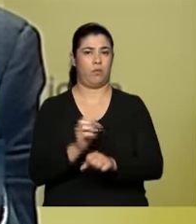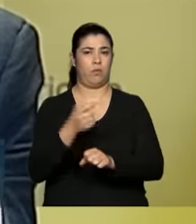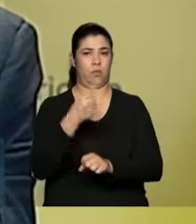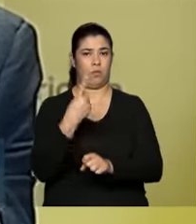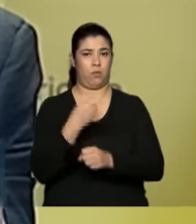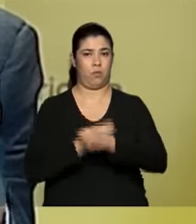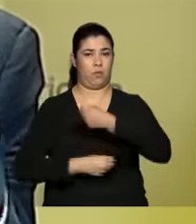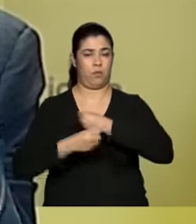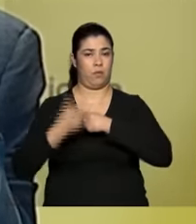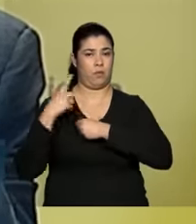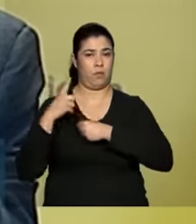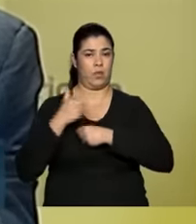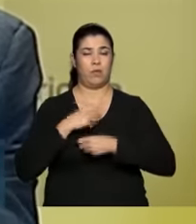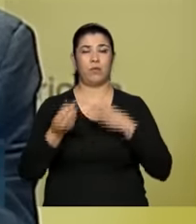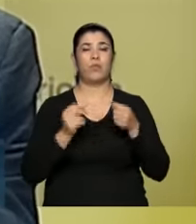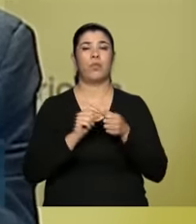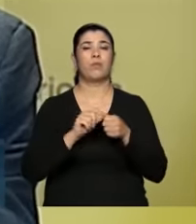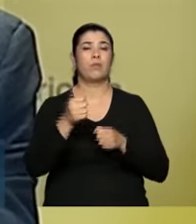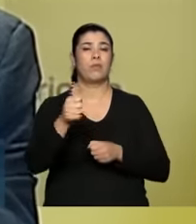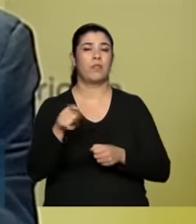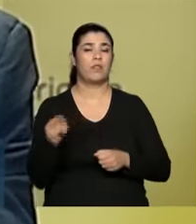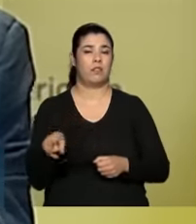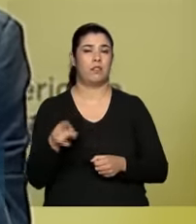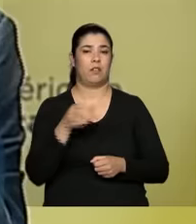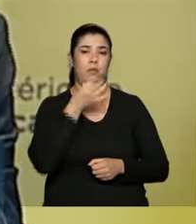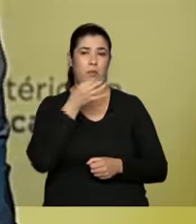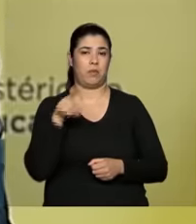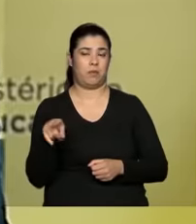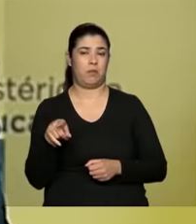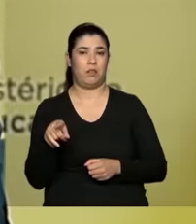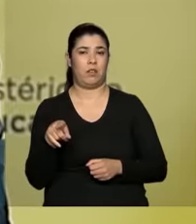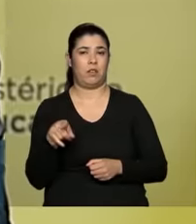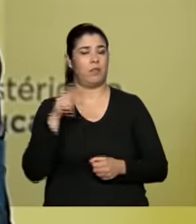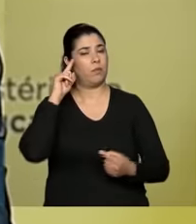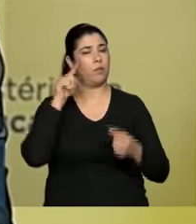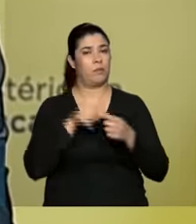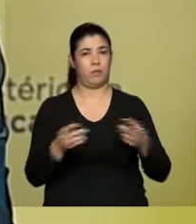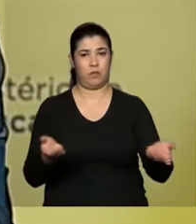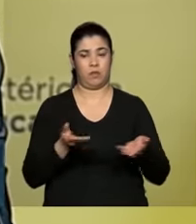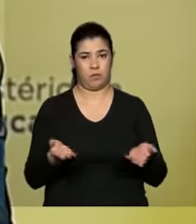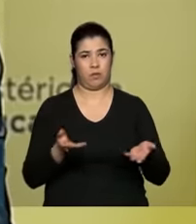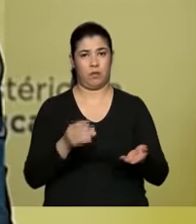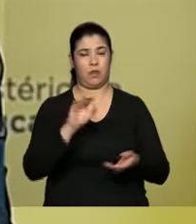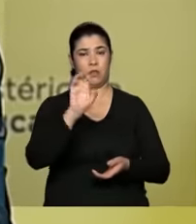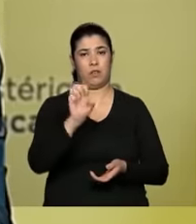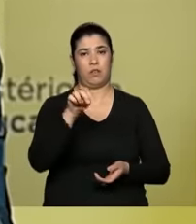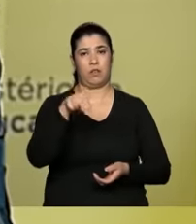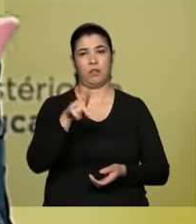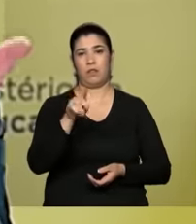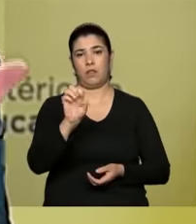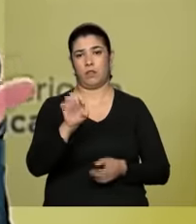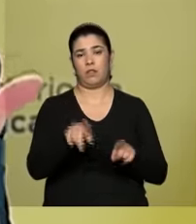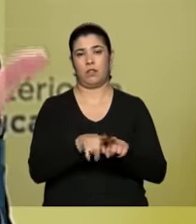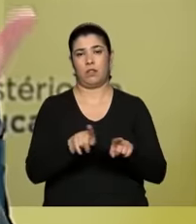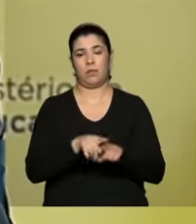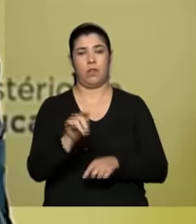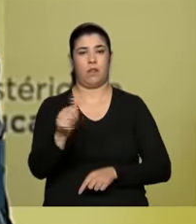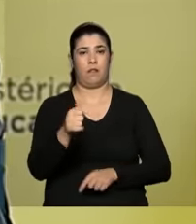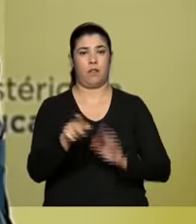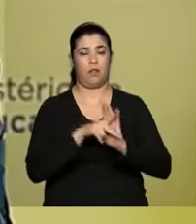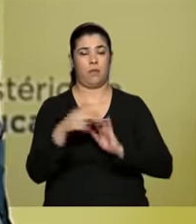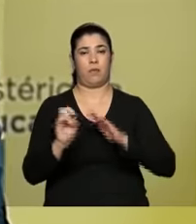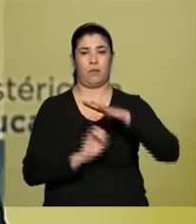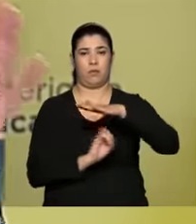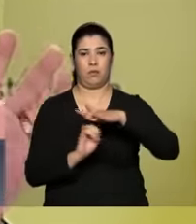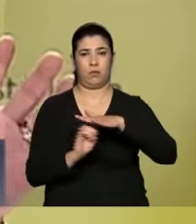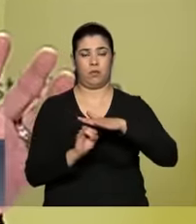avaliação da instituição do ponto de vista do estudante. Não é? Porque esse é o, que é o grande objetivo nosso. O ENAD é uma oportunidade. Nós temos avaliação da instituição do ponto de vista